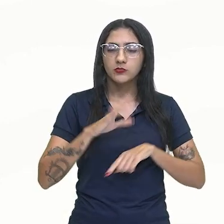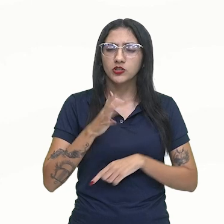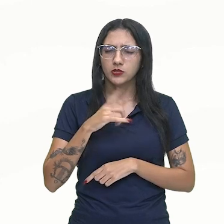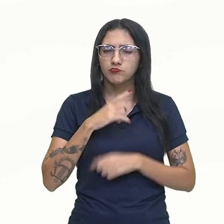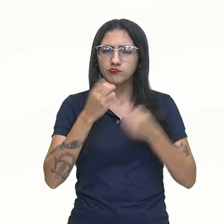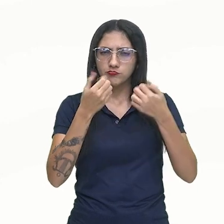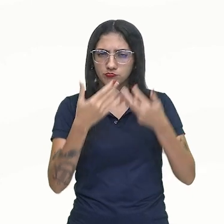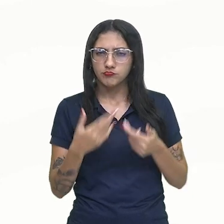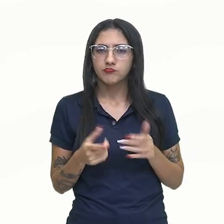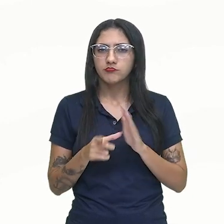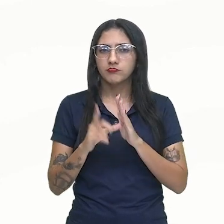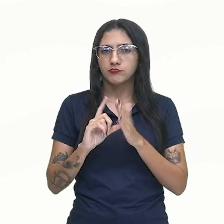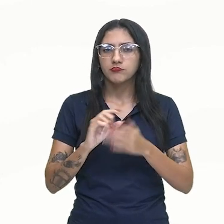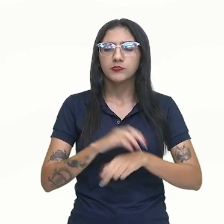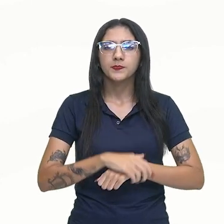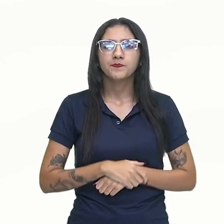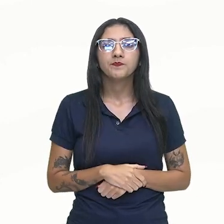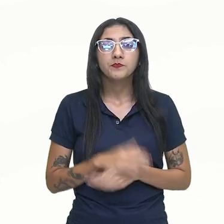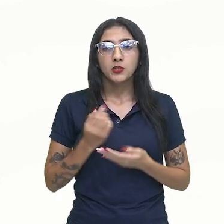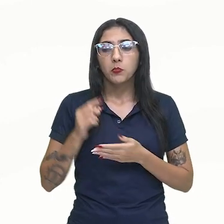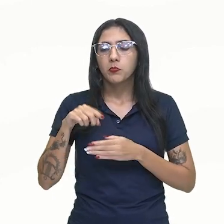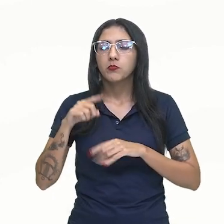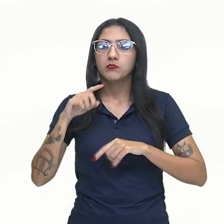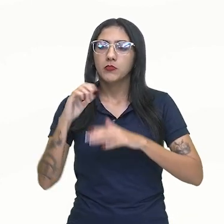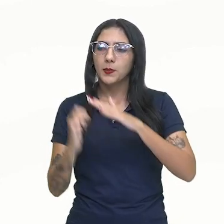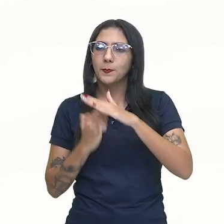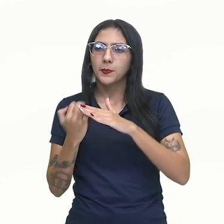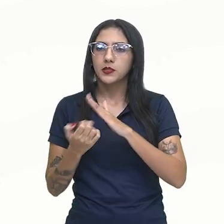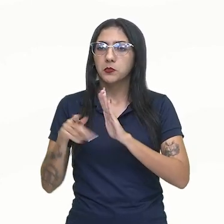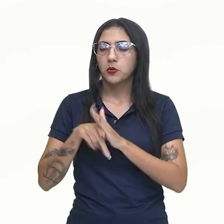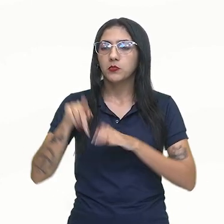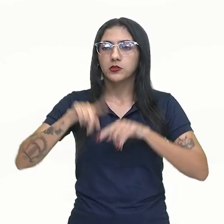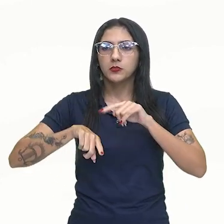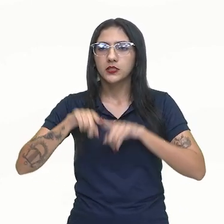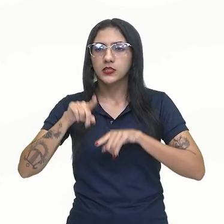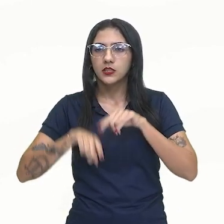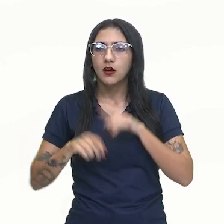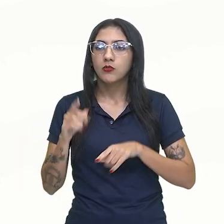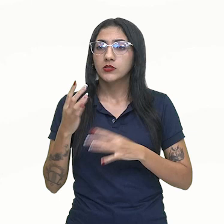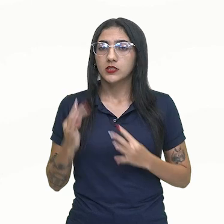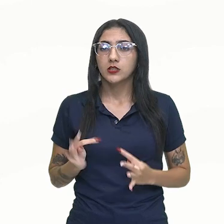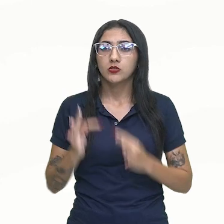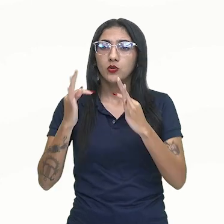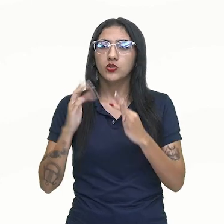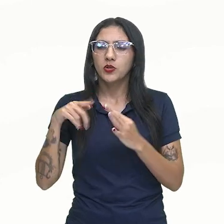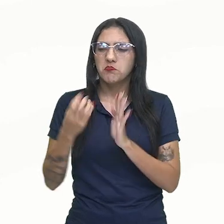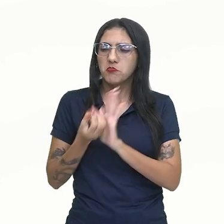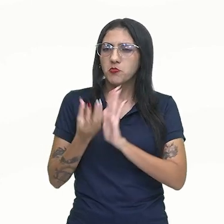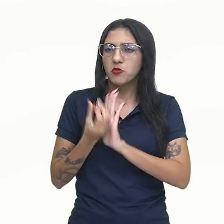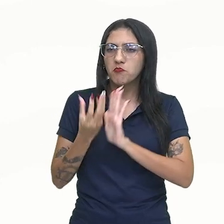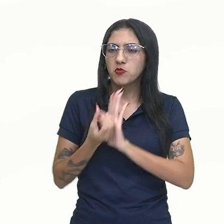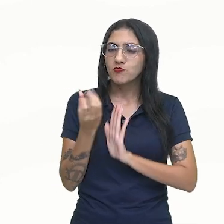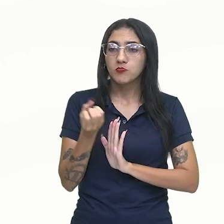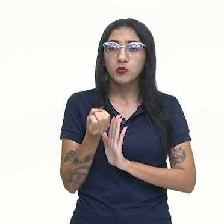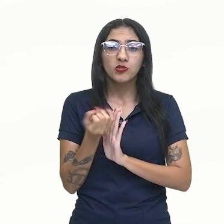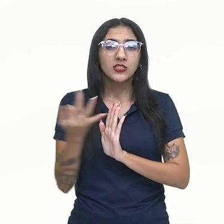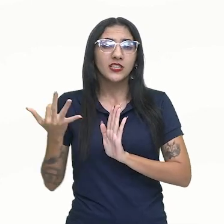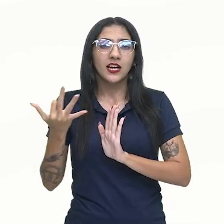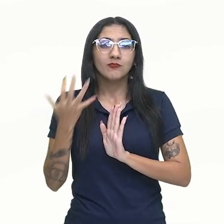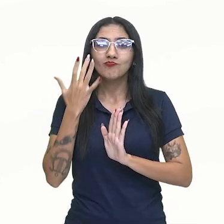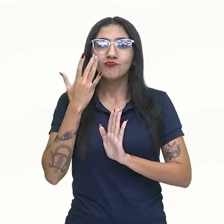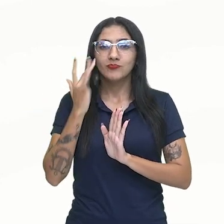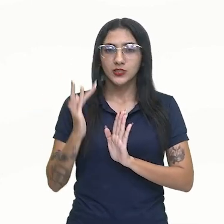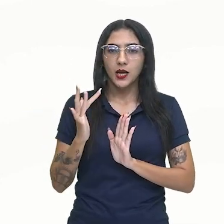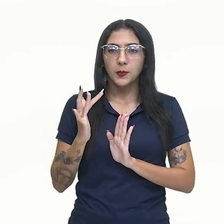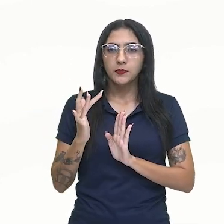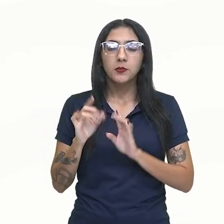né? Uma indústria de componentes eletrônicos produziu X unidades e verificou que o custo de produção